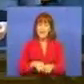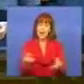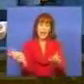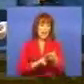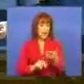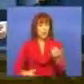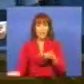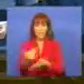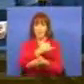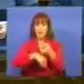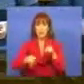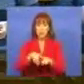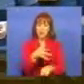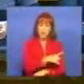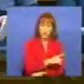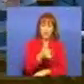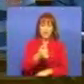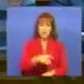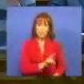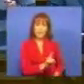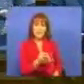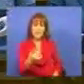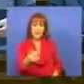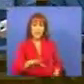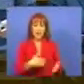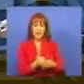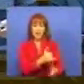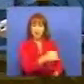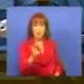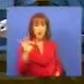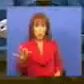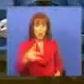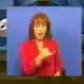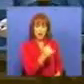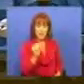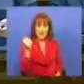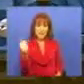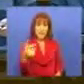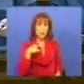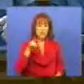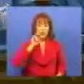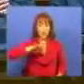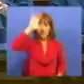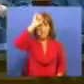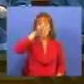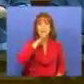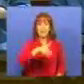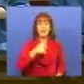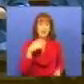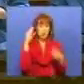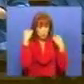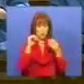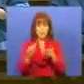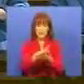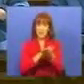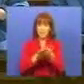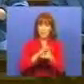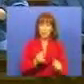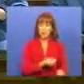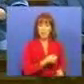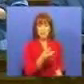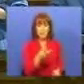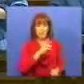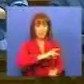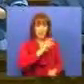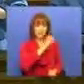leitura de dados que vai de 95, 96 até 2004 e 2005, a Sra. Ministra diz que no ensino básico, nos três